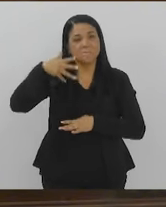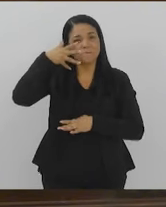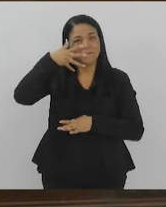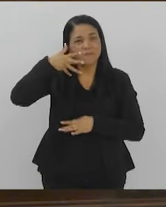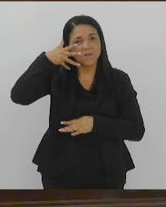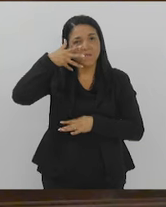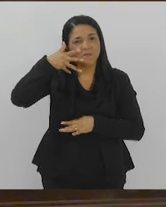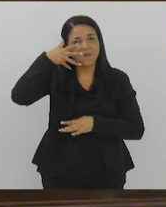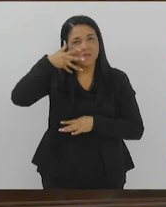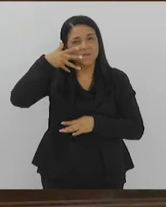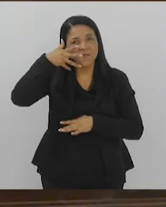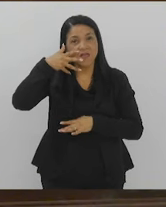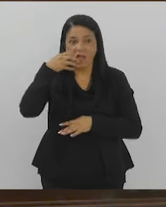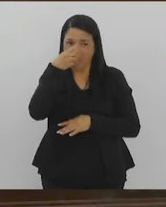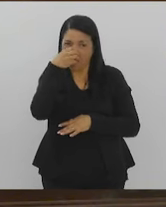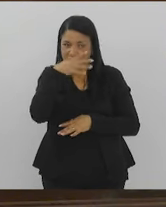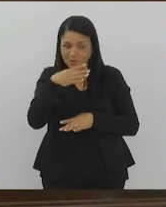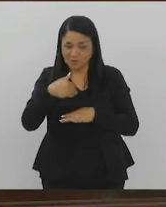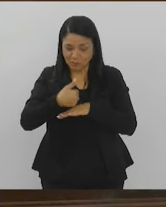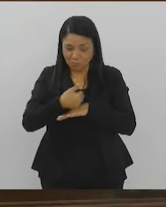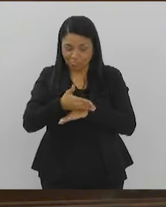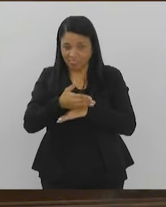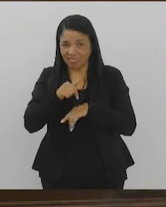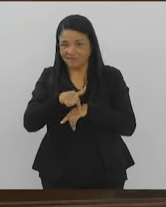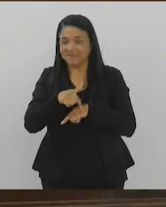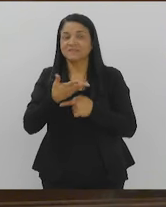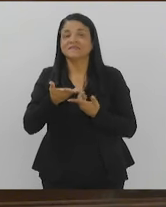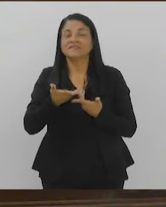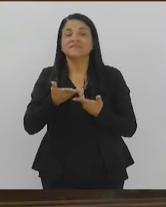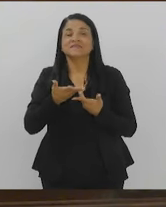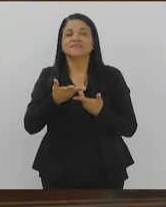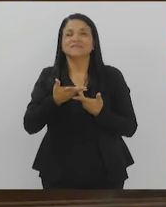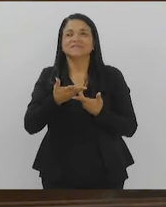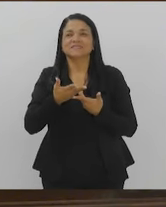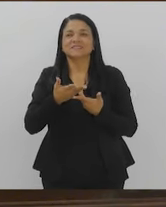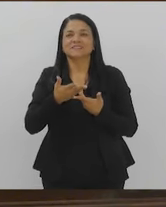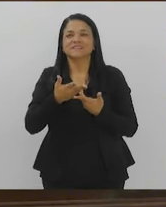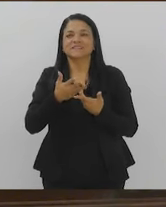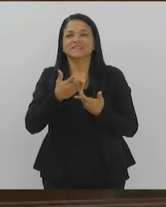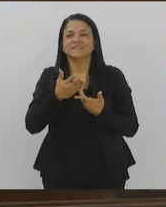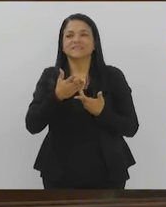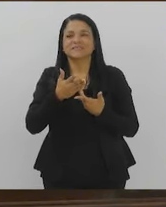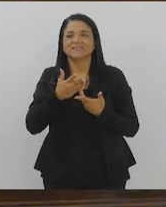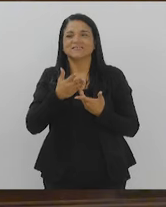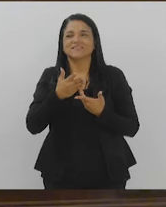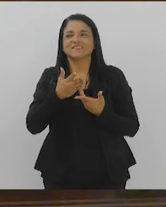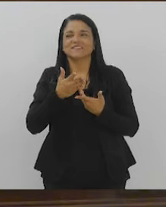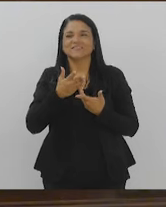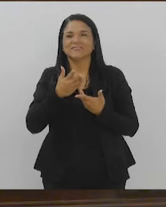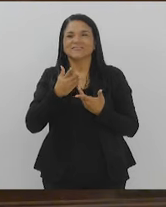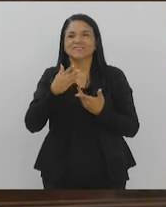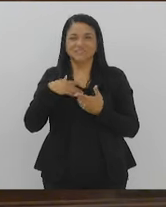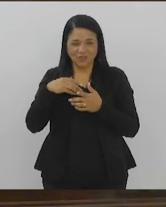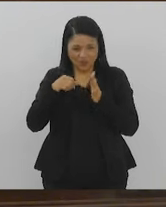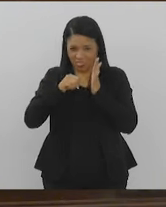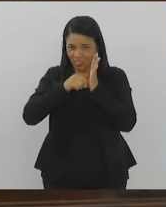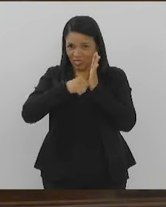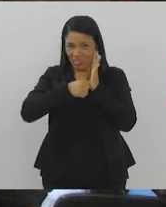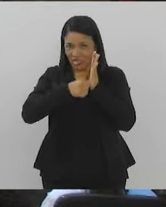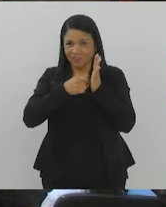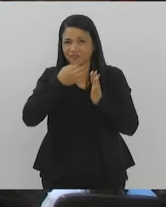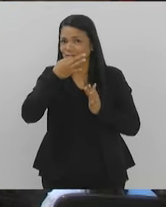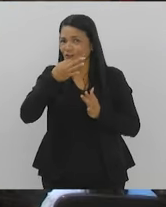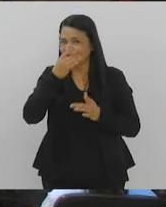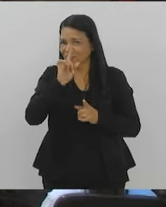nessa, e abusando um pouco da minha palavra, mas não precisa tocar, não precisa tocar. Só fica à vontade. Não toca a campainha não, meu colega.